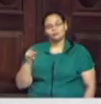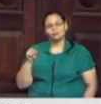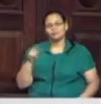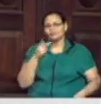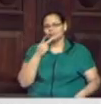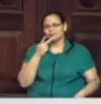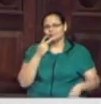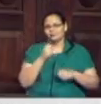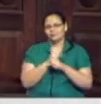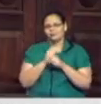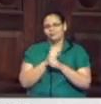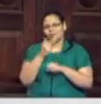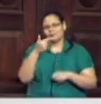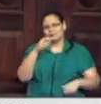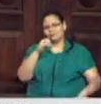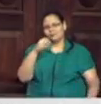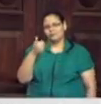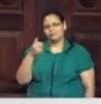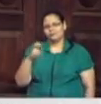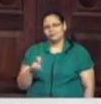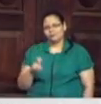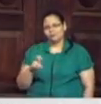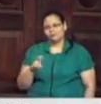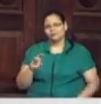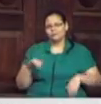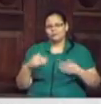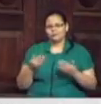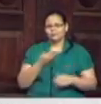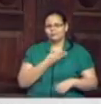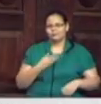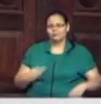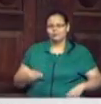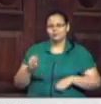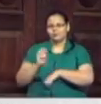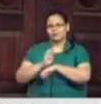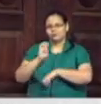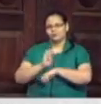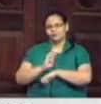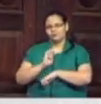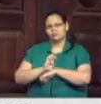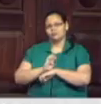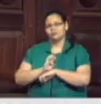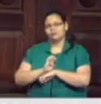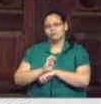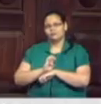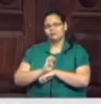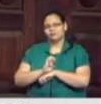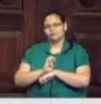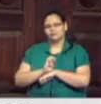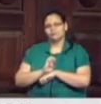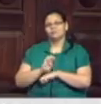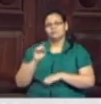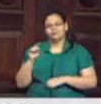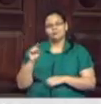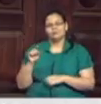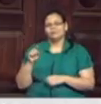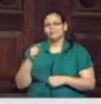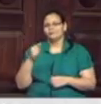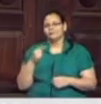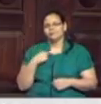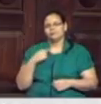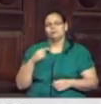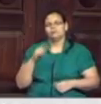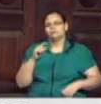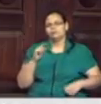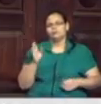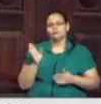2015, quanto a Petrobras, o governo do estado abriu mão do repetro de